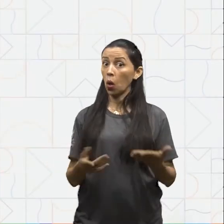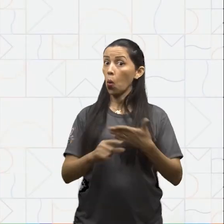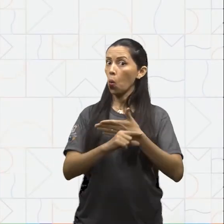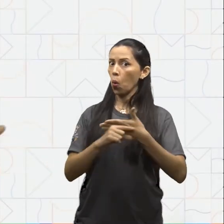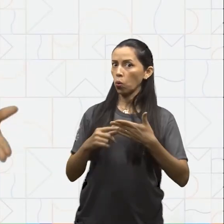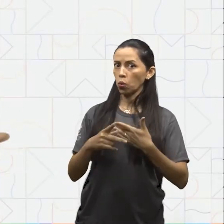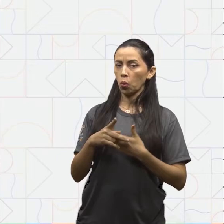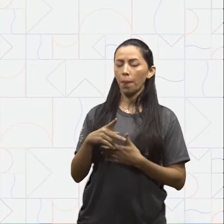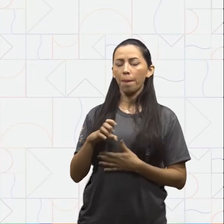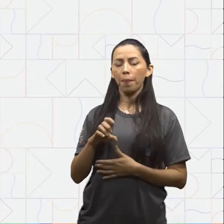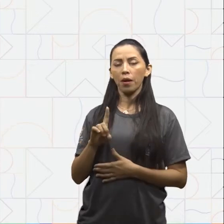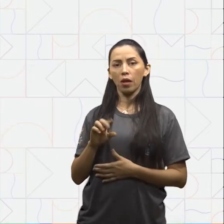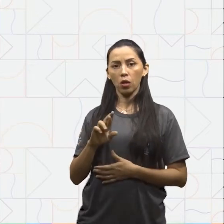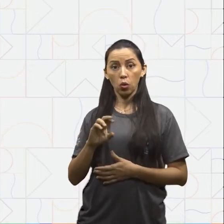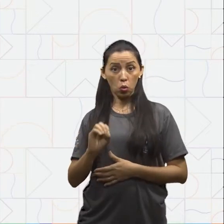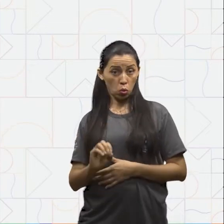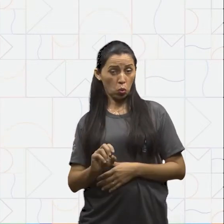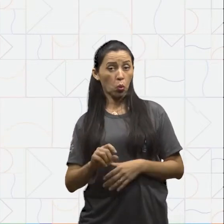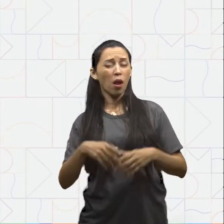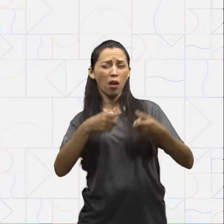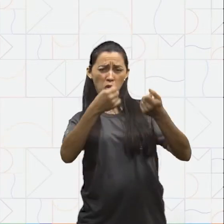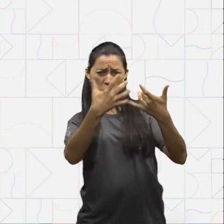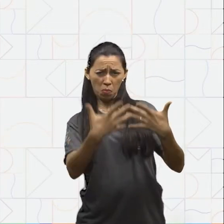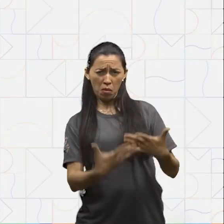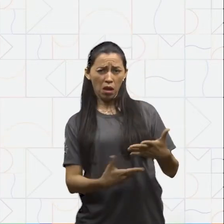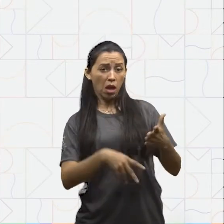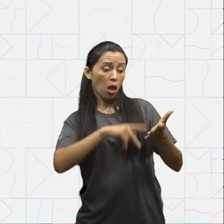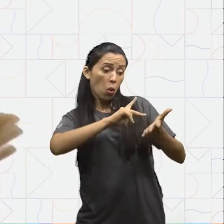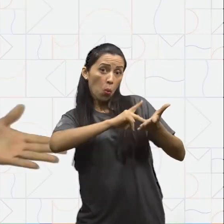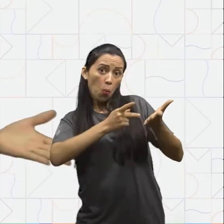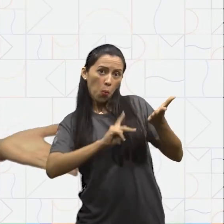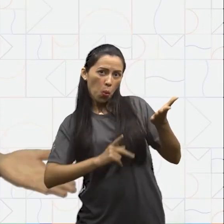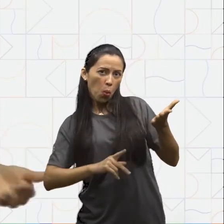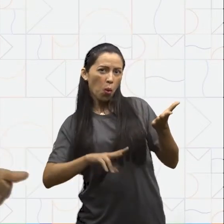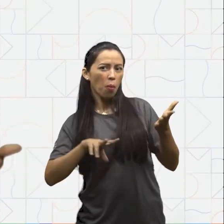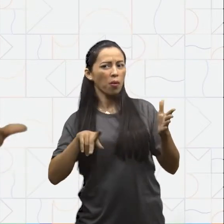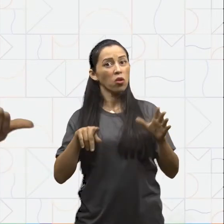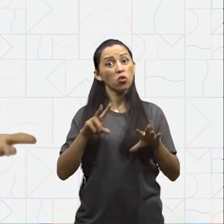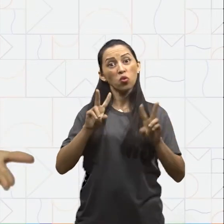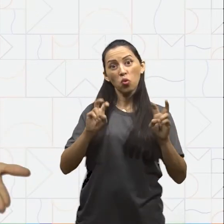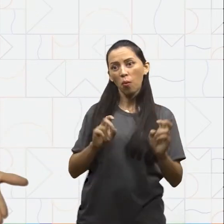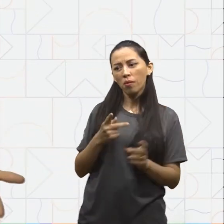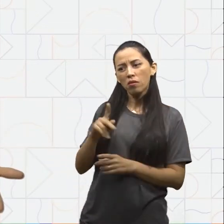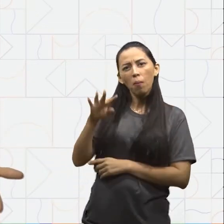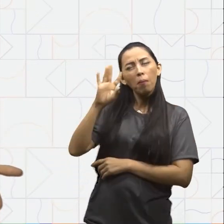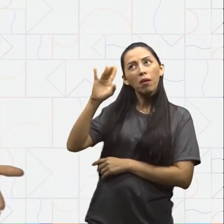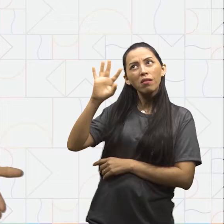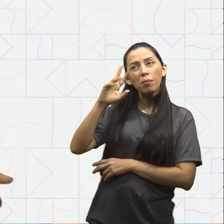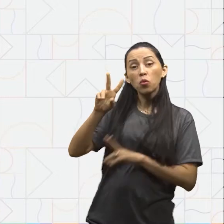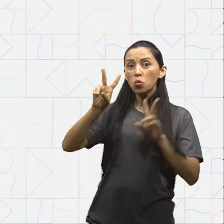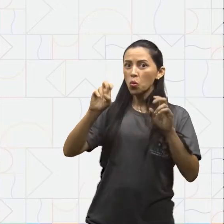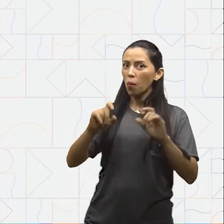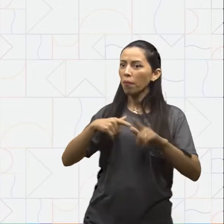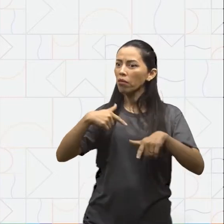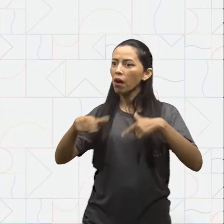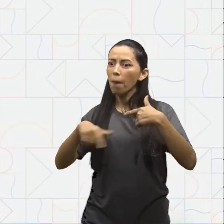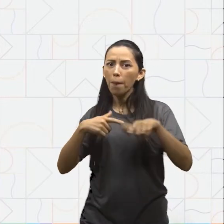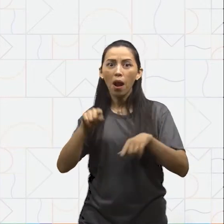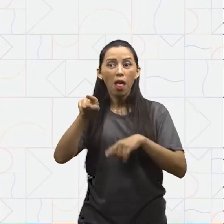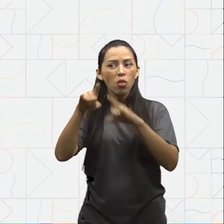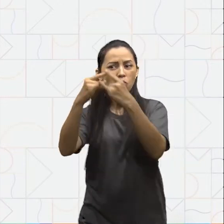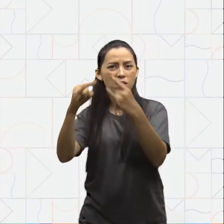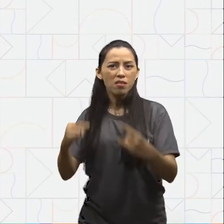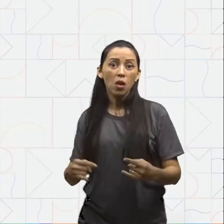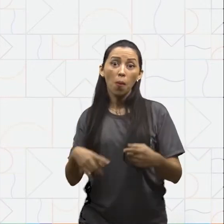O autor, Pedro Bandeira, escreve em seu poema seu pensamento sobre trabalhar no circo. Ele acha